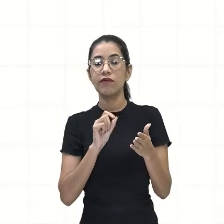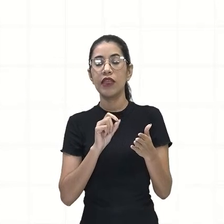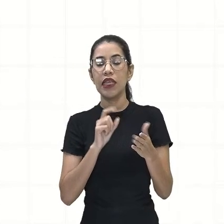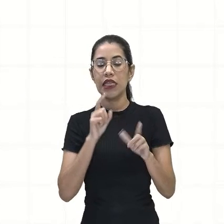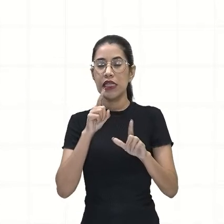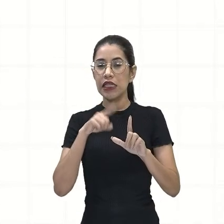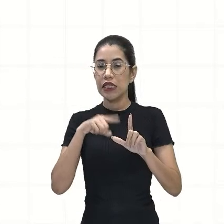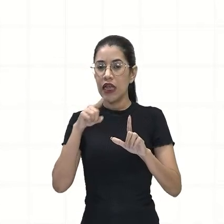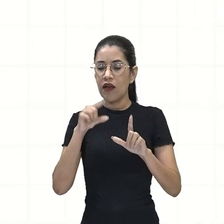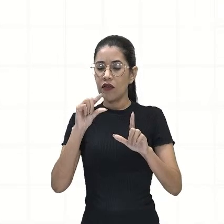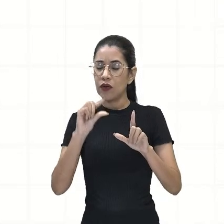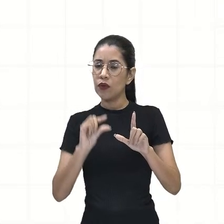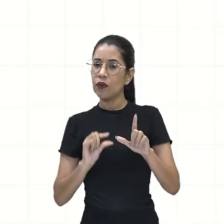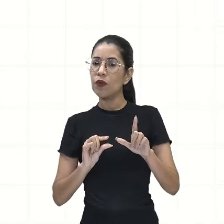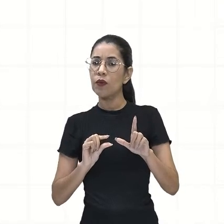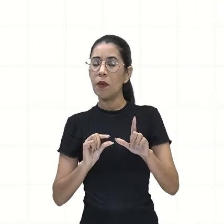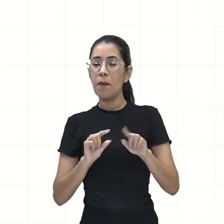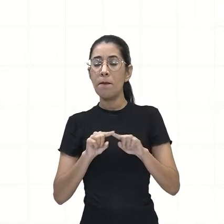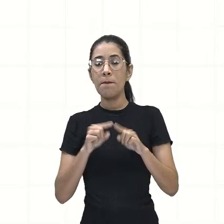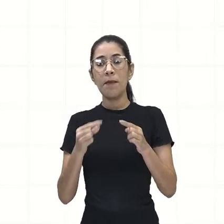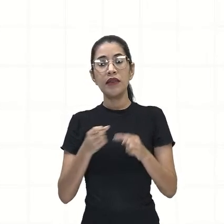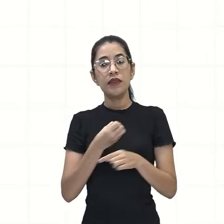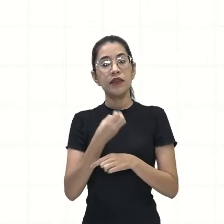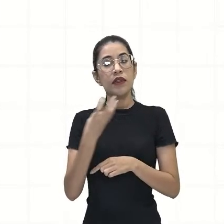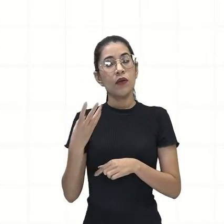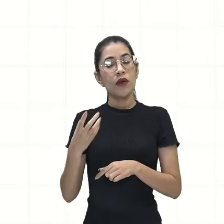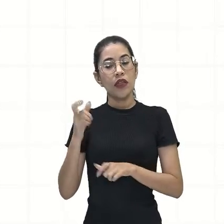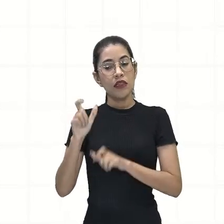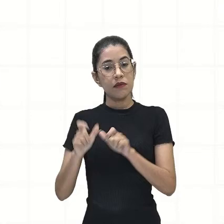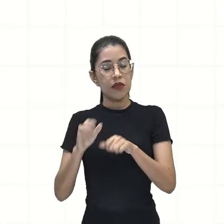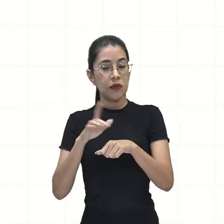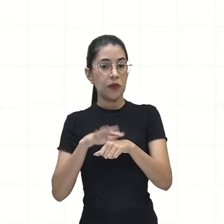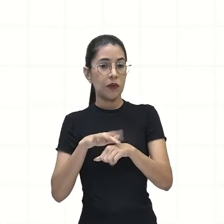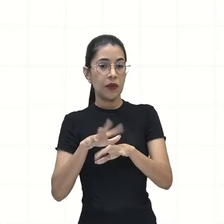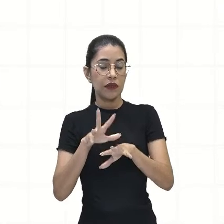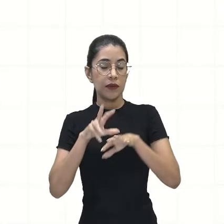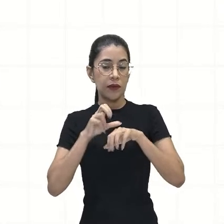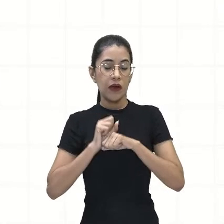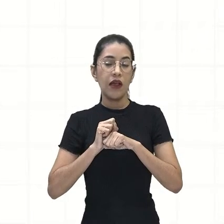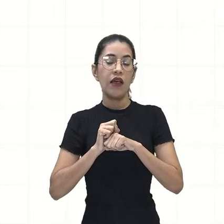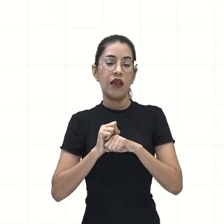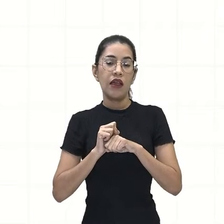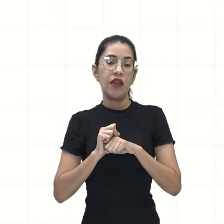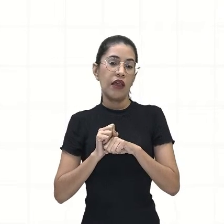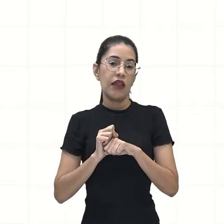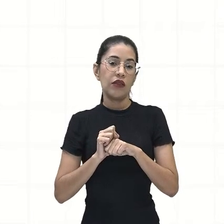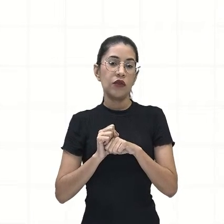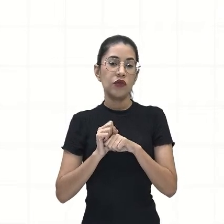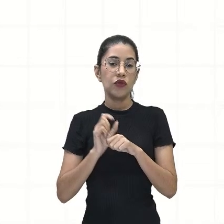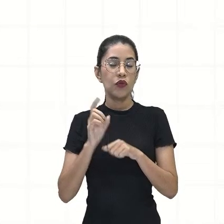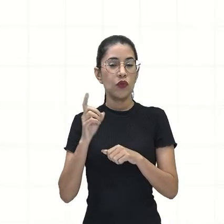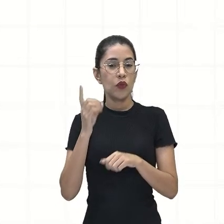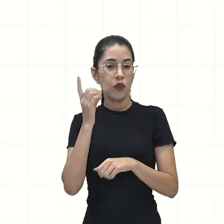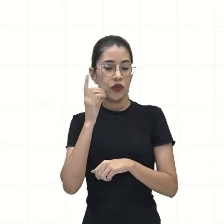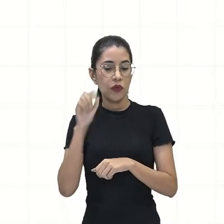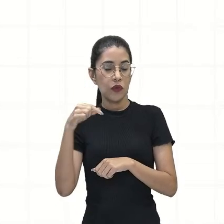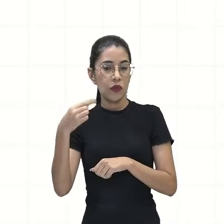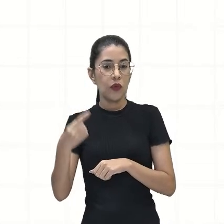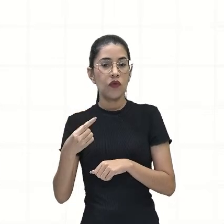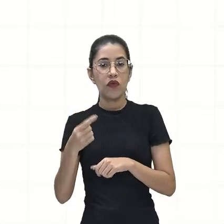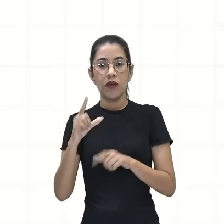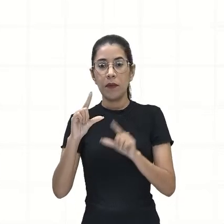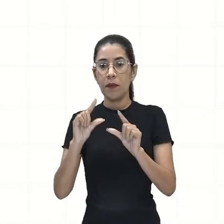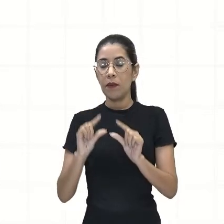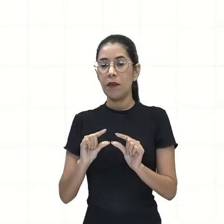gráfico diminuiu, porém o número de infectados do dia 17 para o dia 18, né, foi menor, não foi